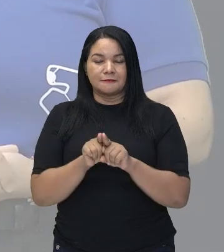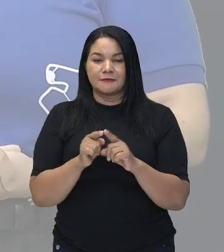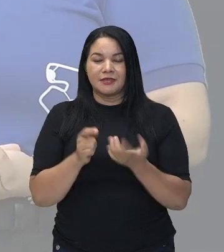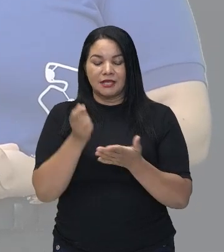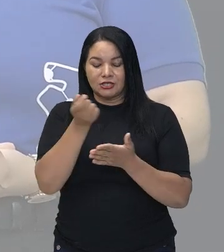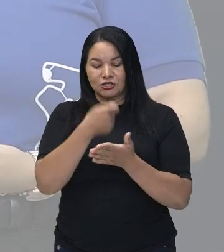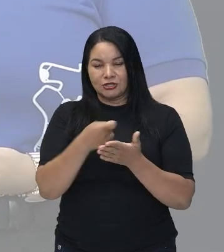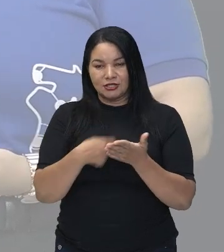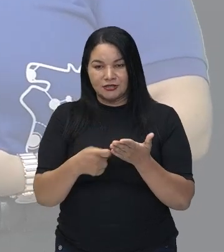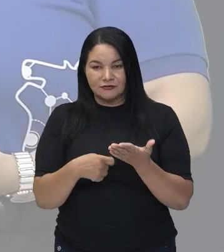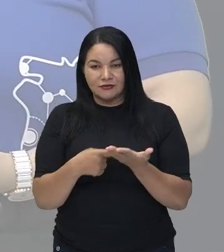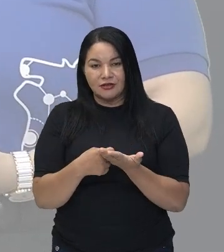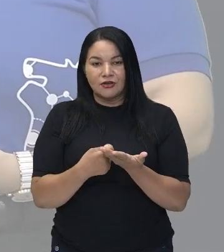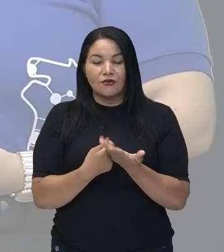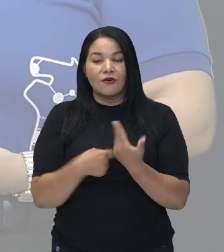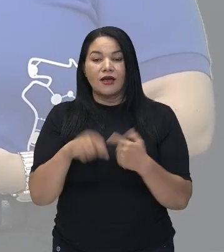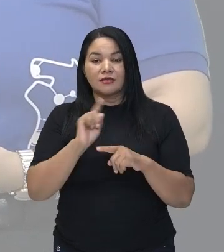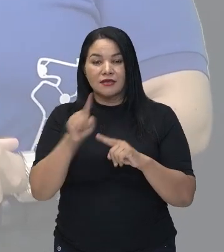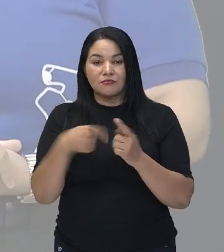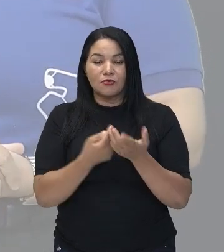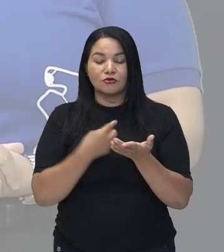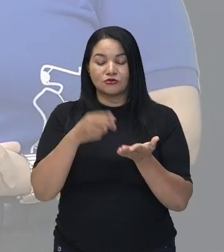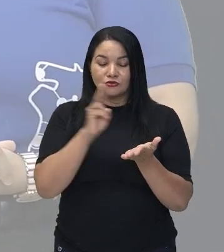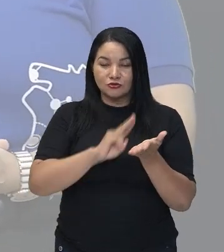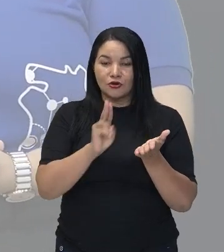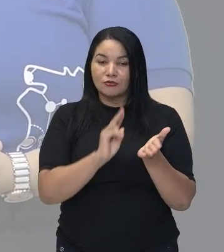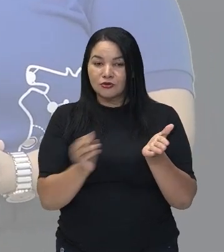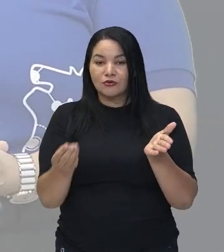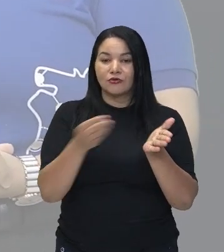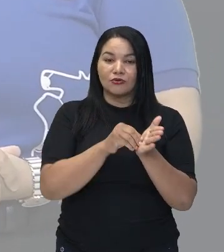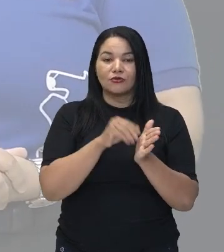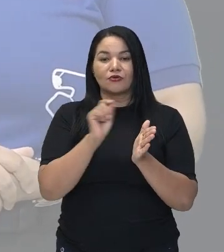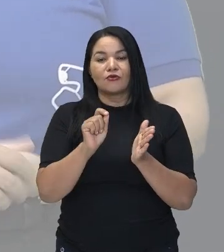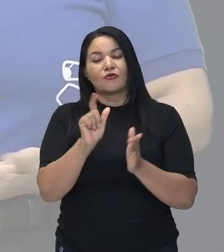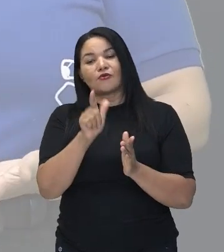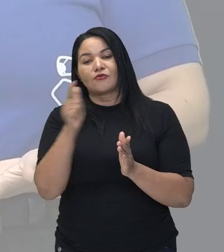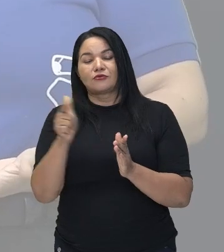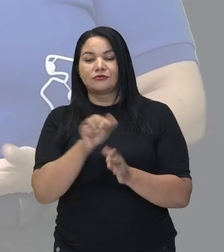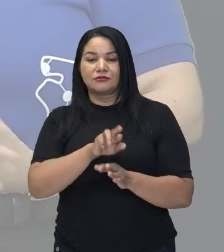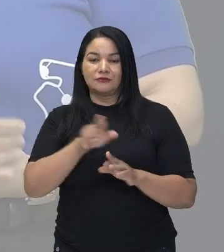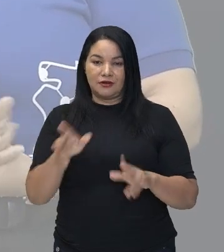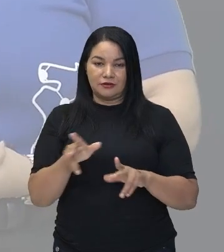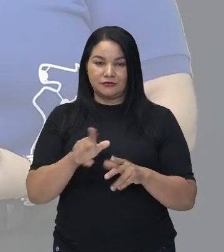com um nome diferente do seu, né? São personalidades